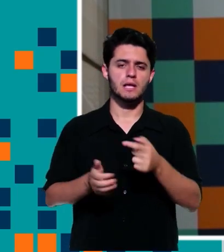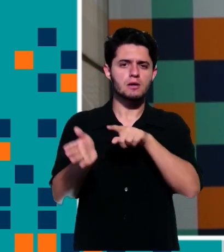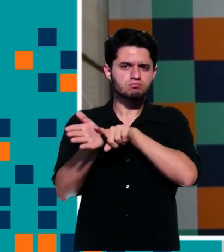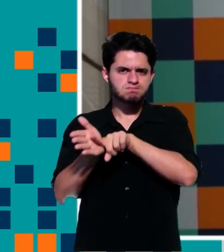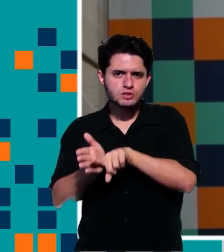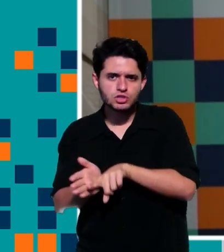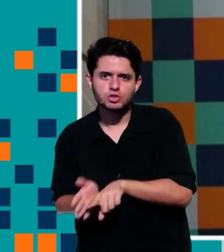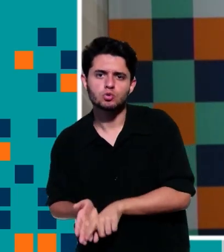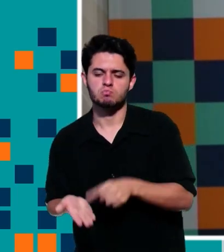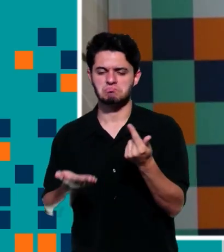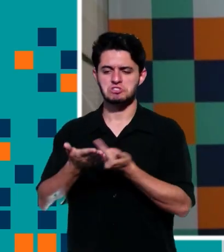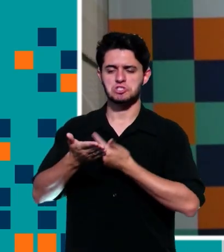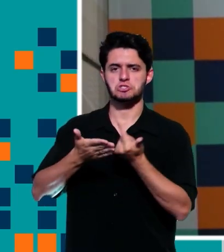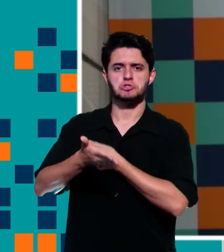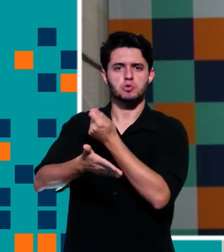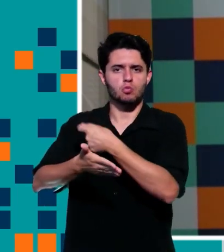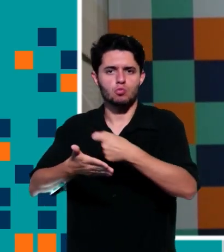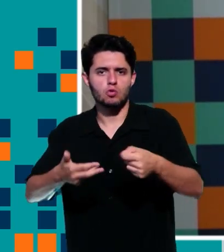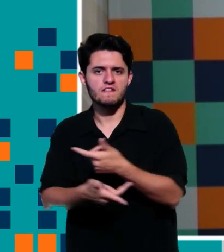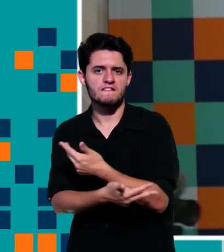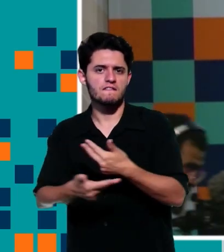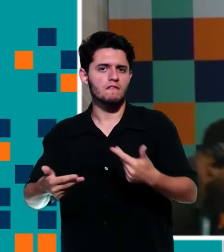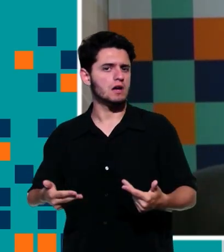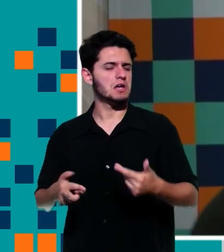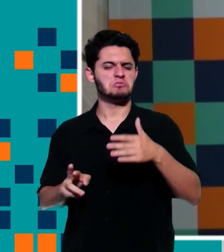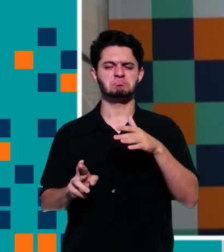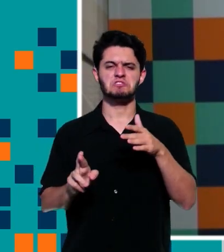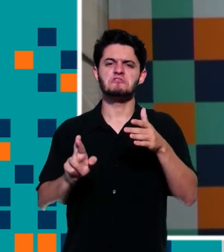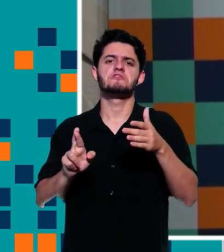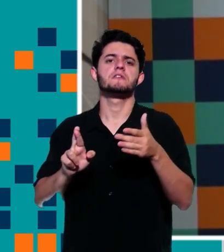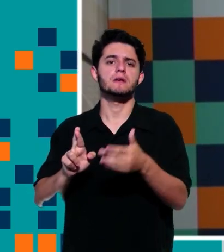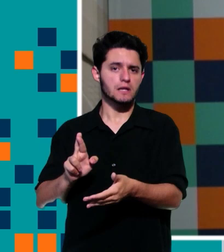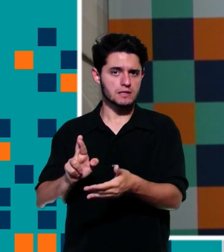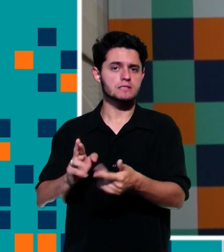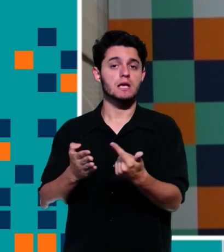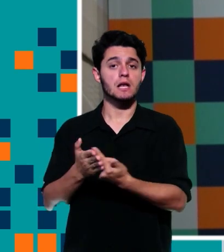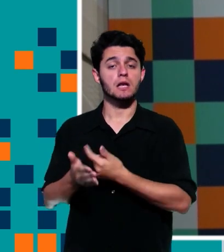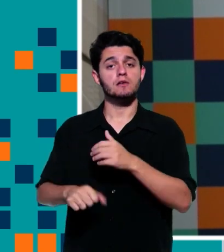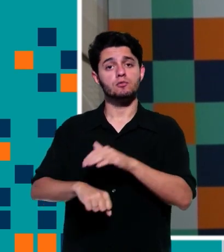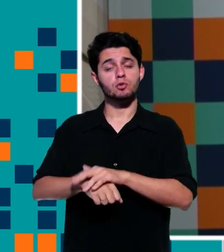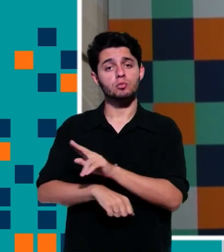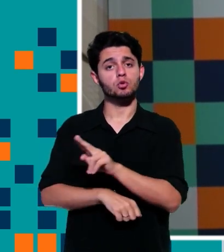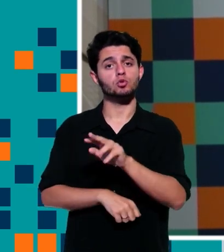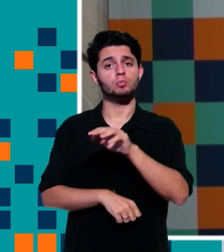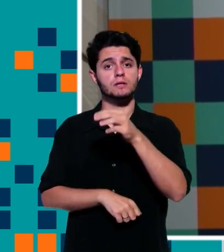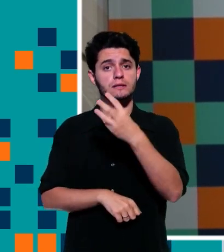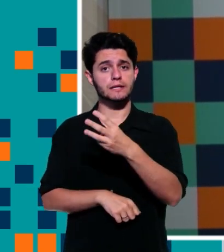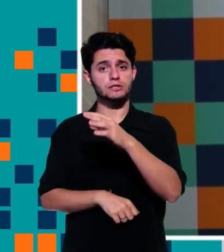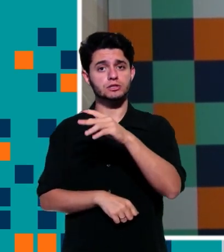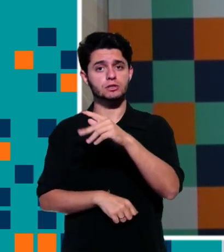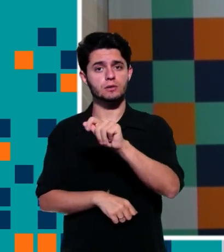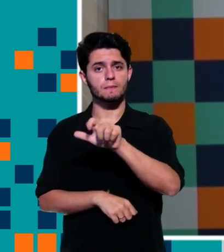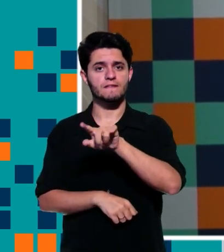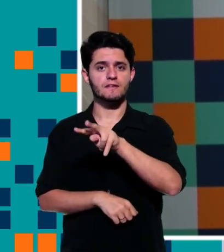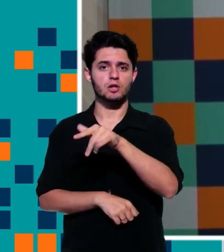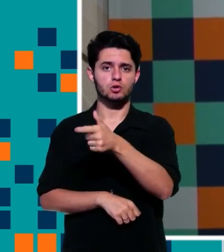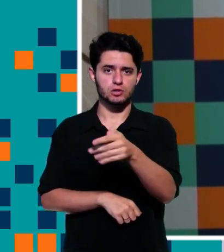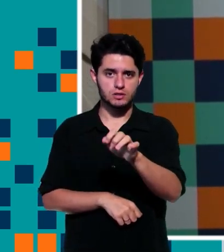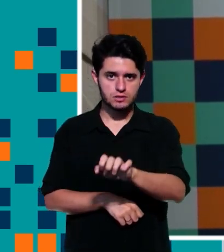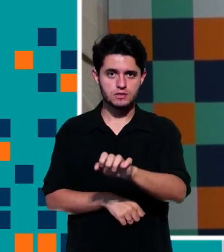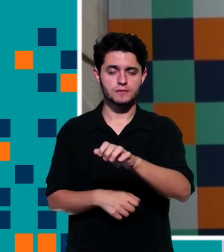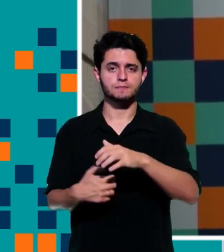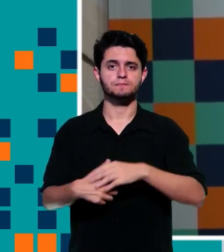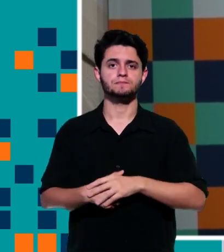autor reconhecido, como demonstrado na publicação do livro 3 Pavilhões de Sérgio Bernardes. Ingressou na